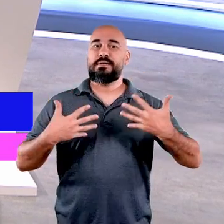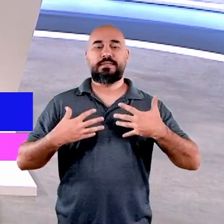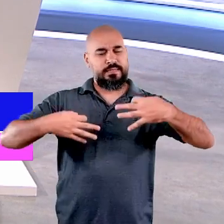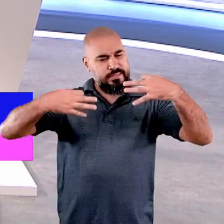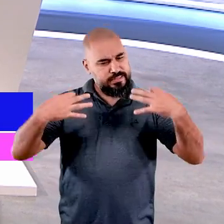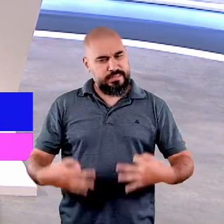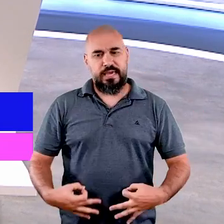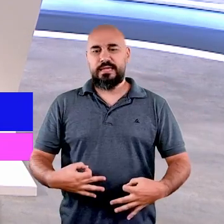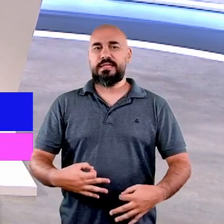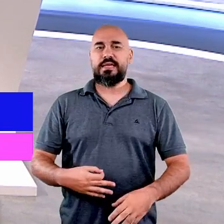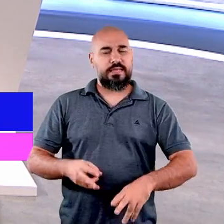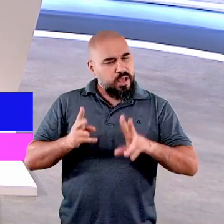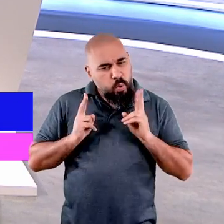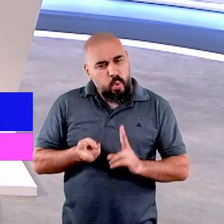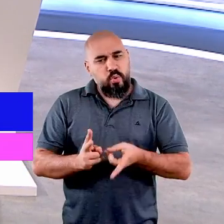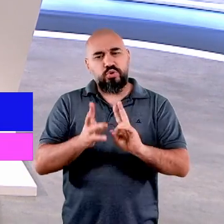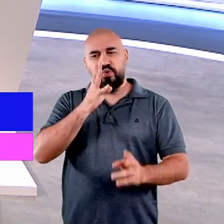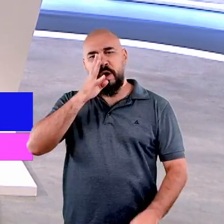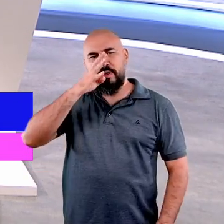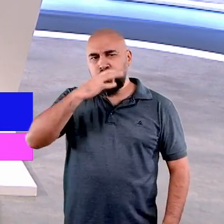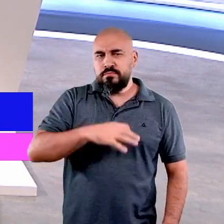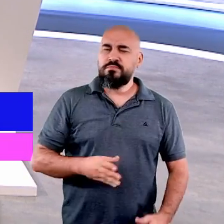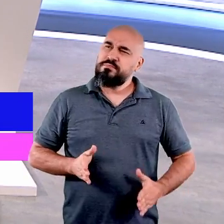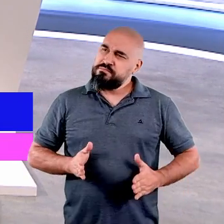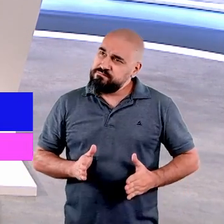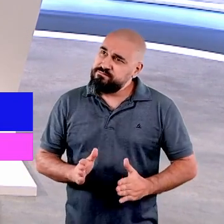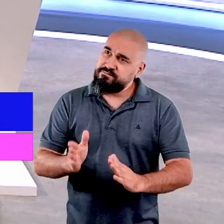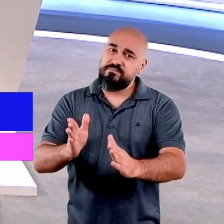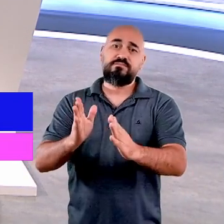dá certeza para continuar indo em frente.